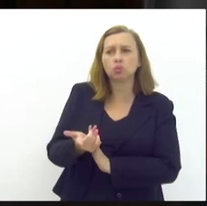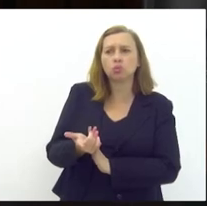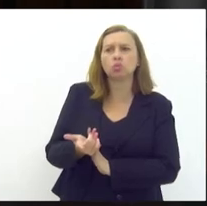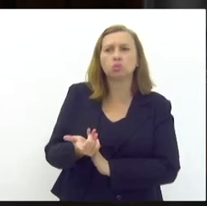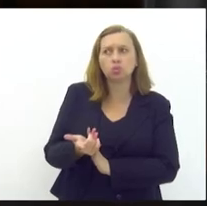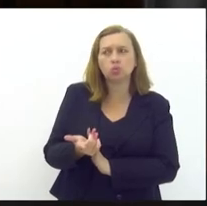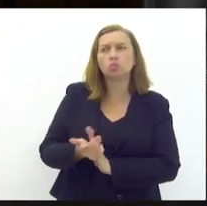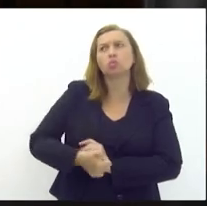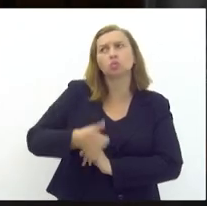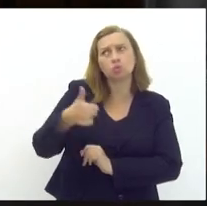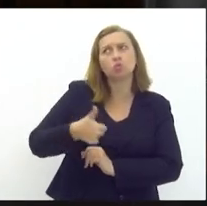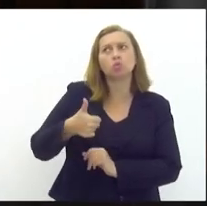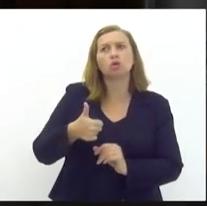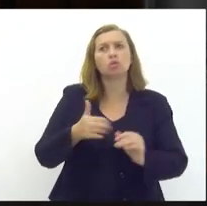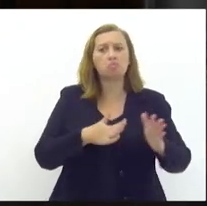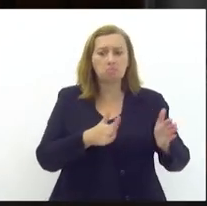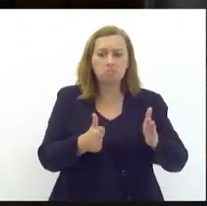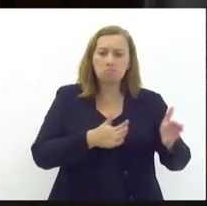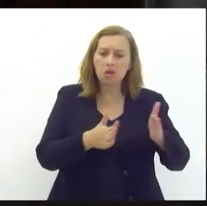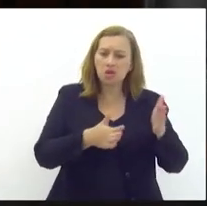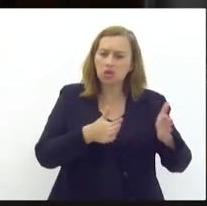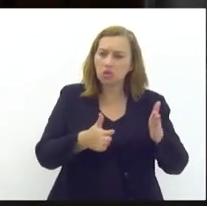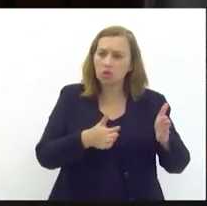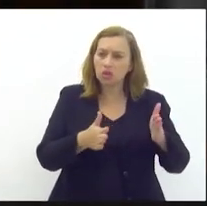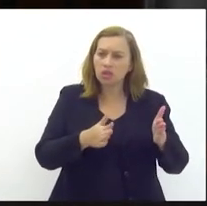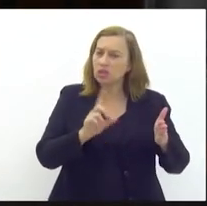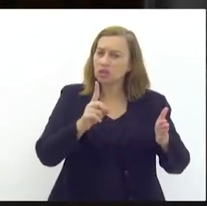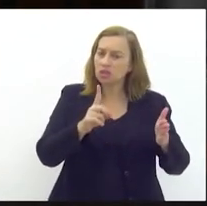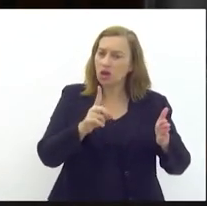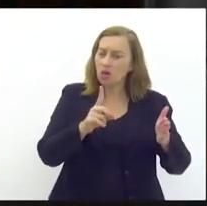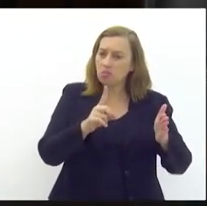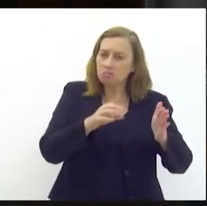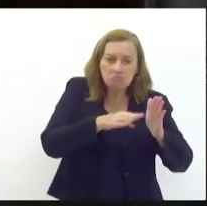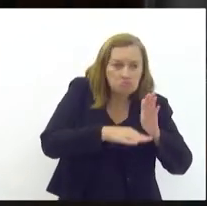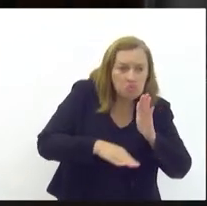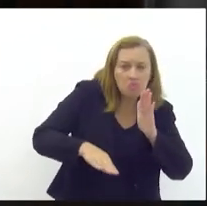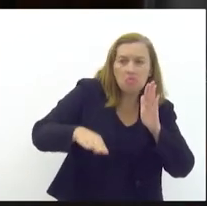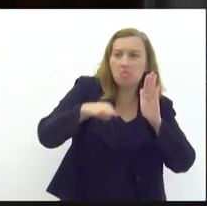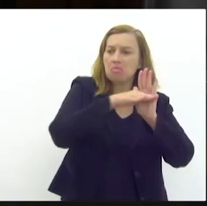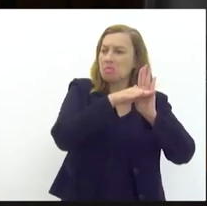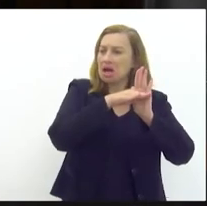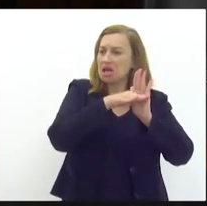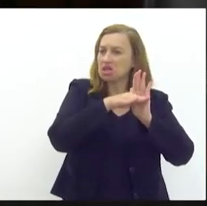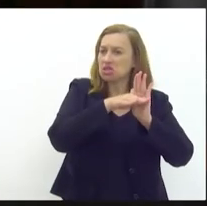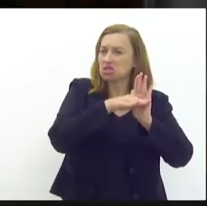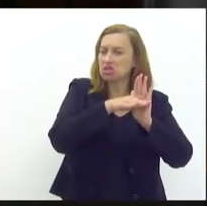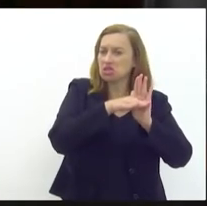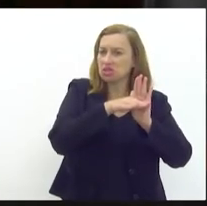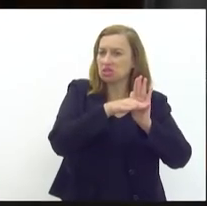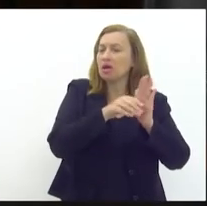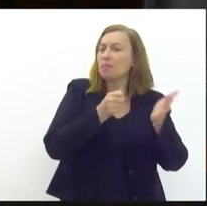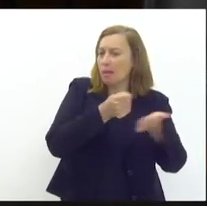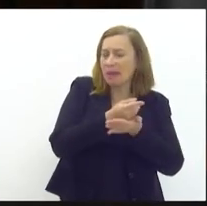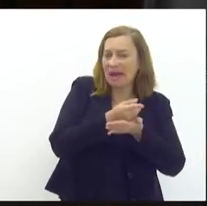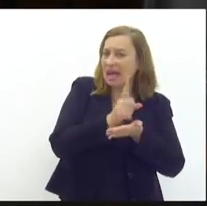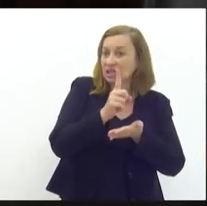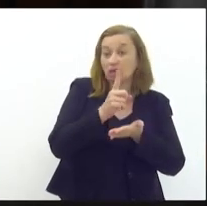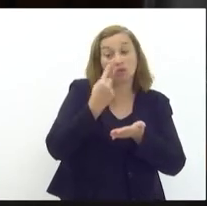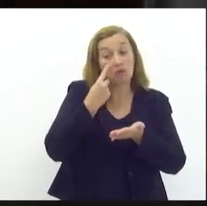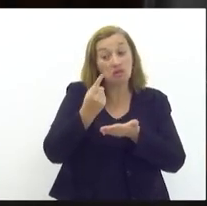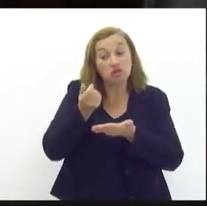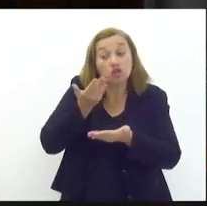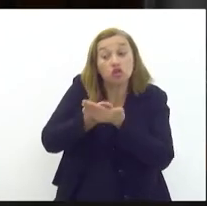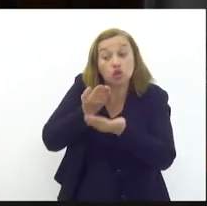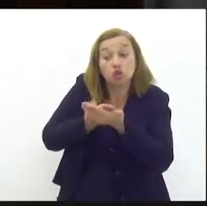no primeiro momento não aumentar a carga tributária né Nós estamos vendo os estudos que pelo menos eles apontam